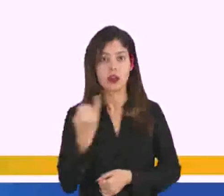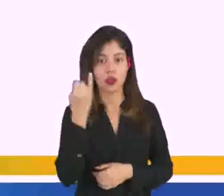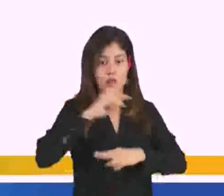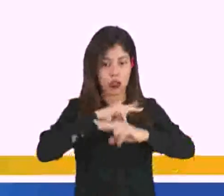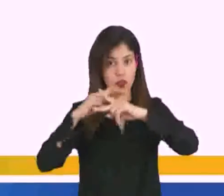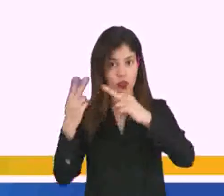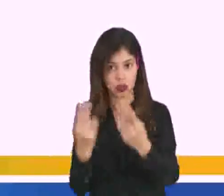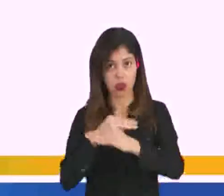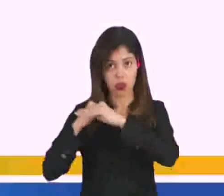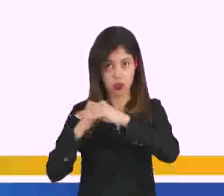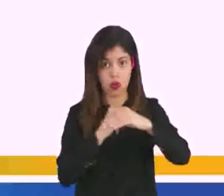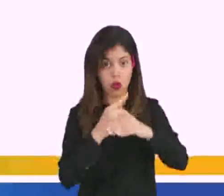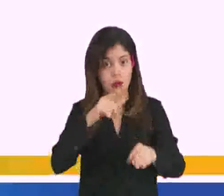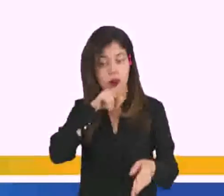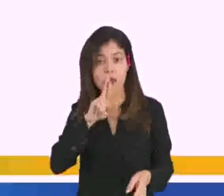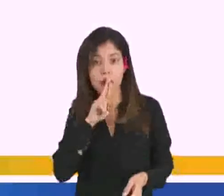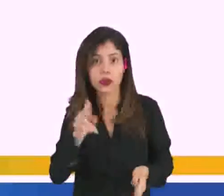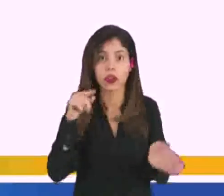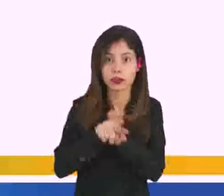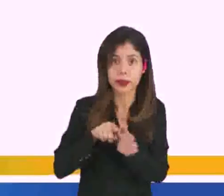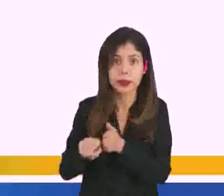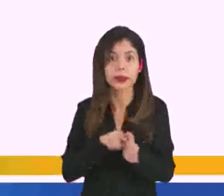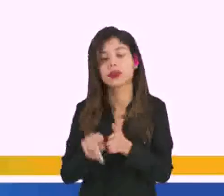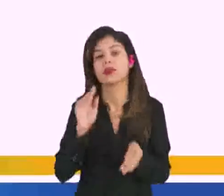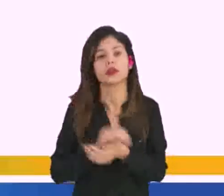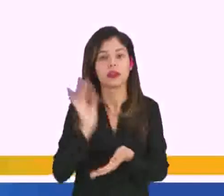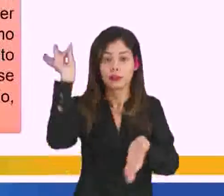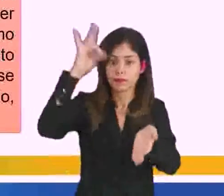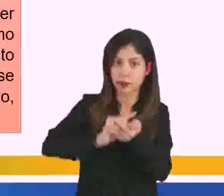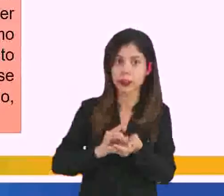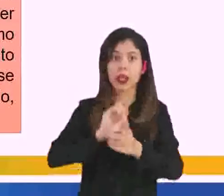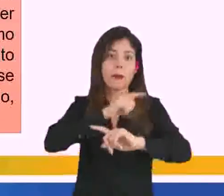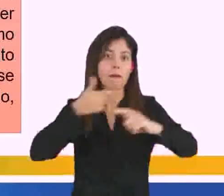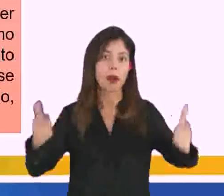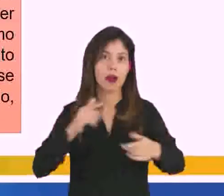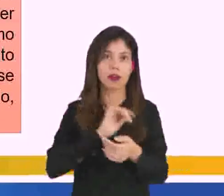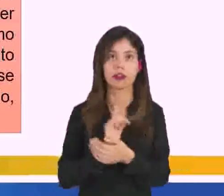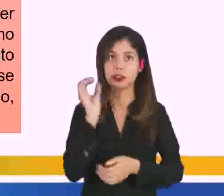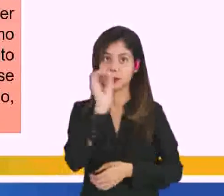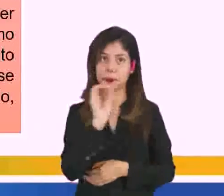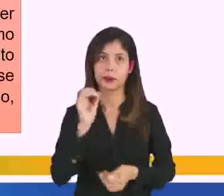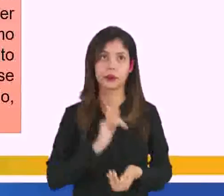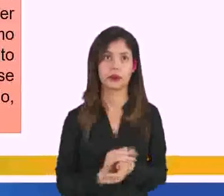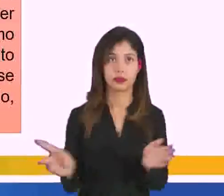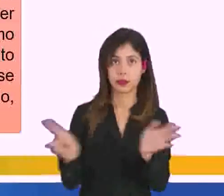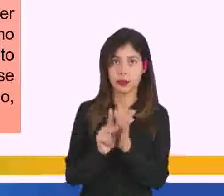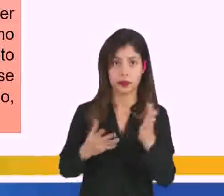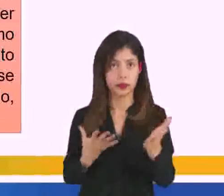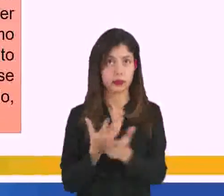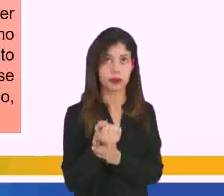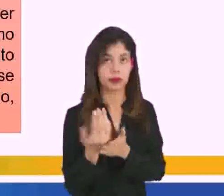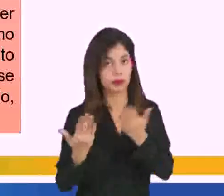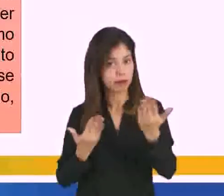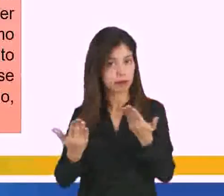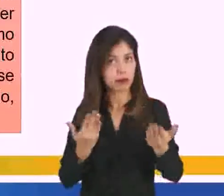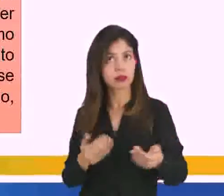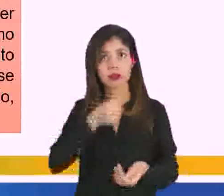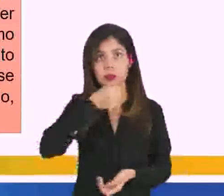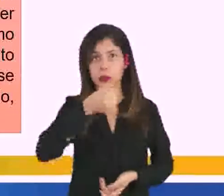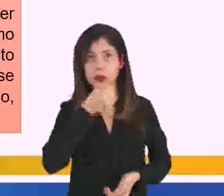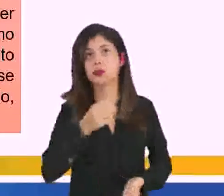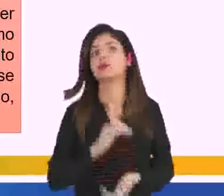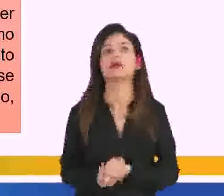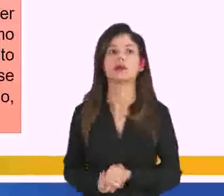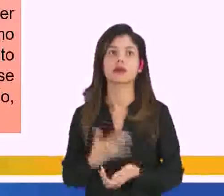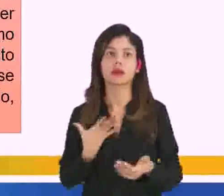à pesquisa, ou seja, probabilidade fixa e maior que zero. Então, esse método, ele busca a imparcialidade do